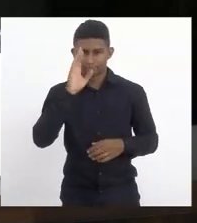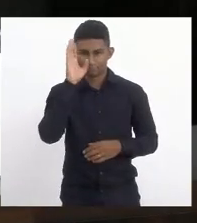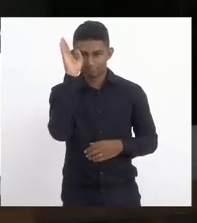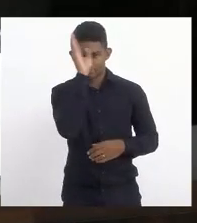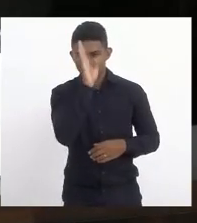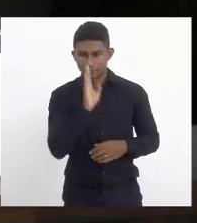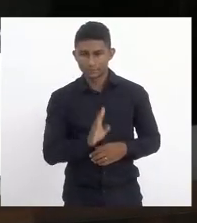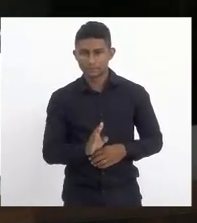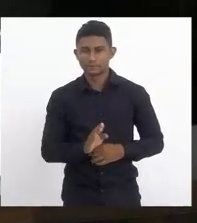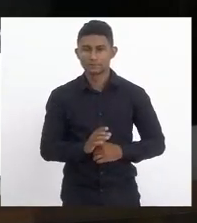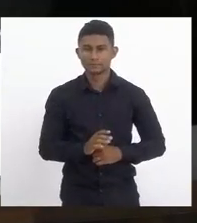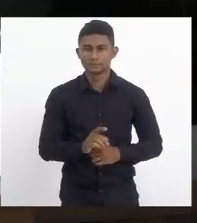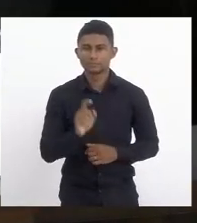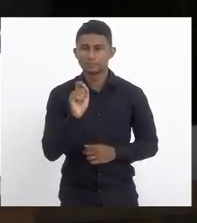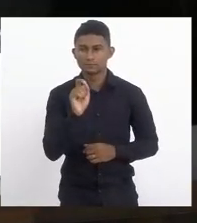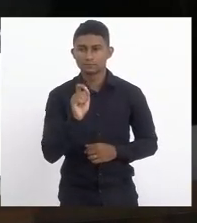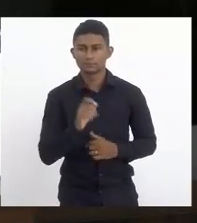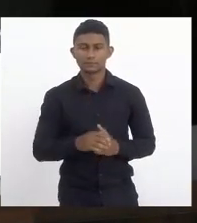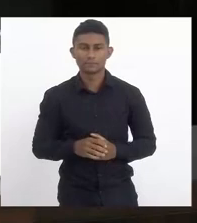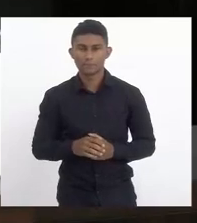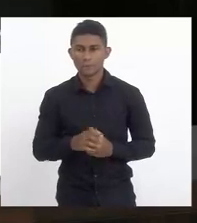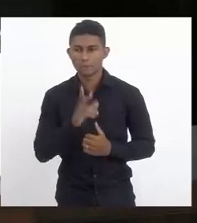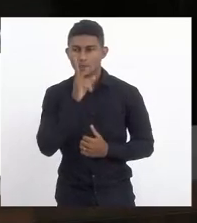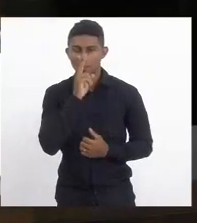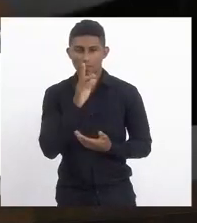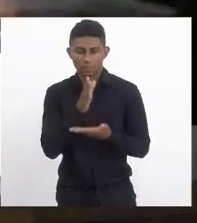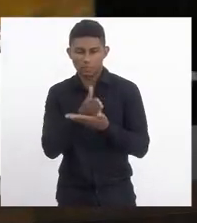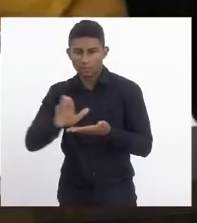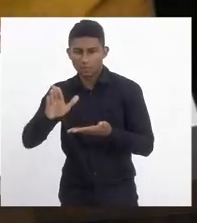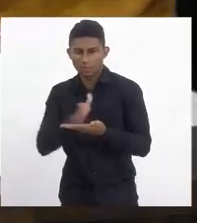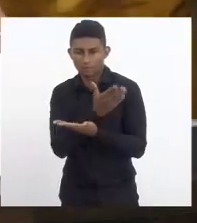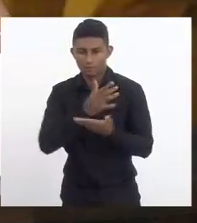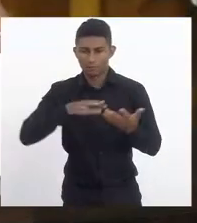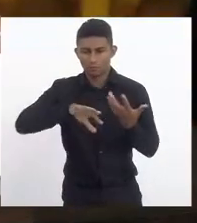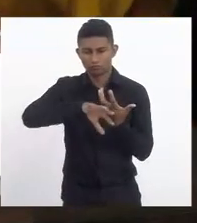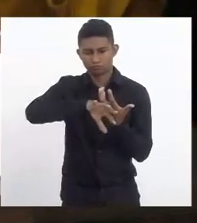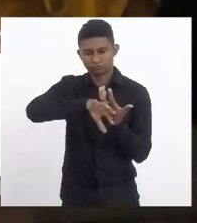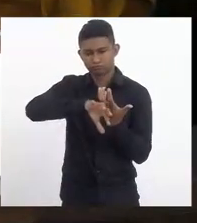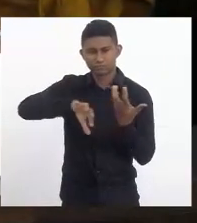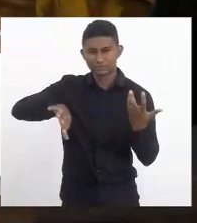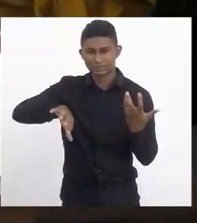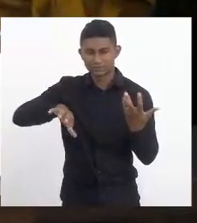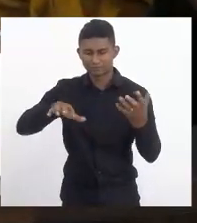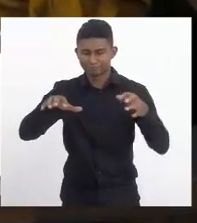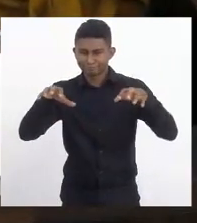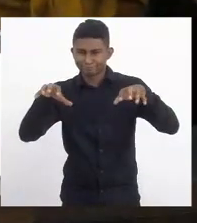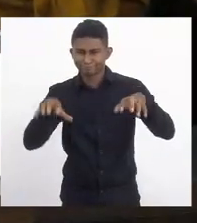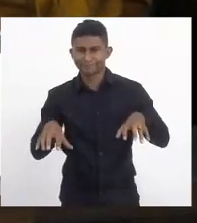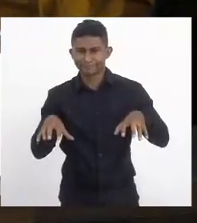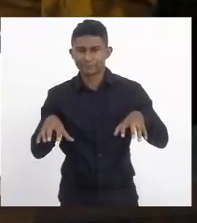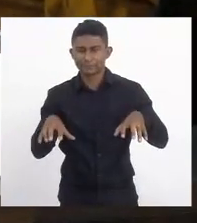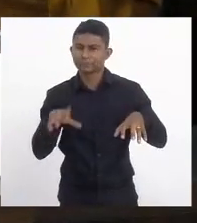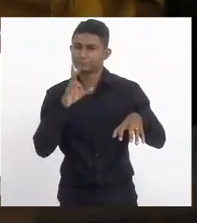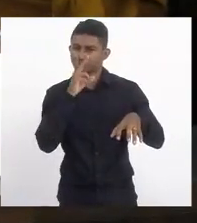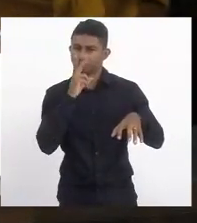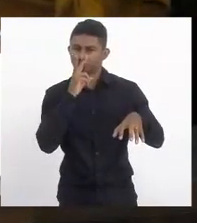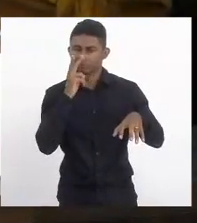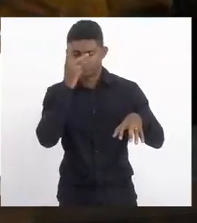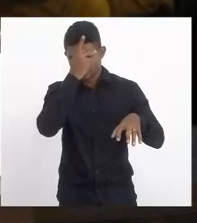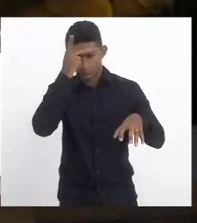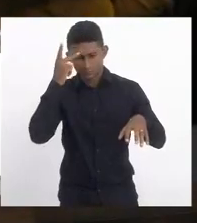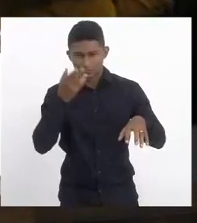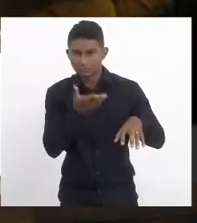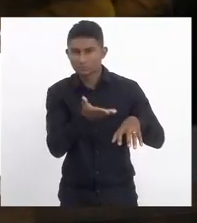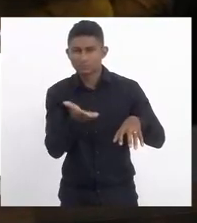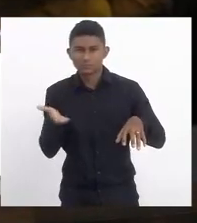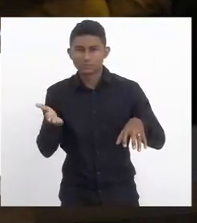uma polarização extrema, onde parece que as pessoas perderam a capacidade